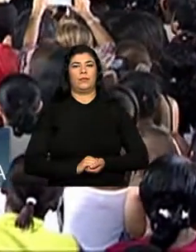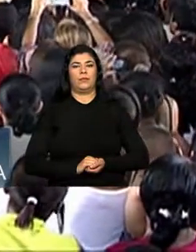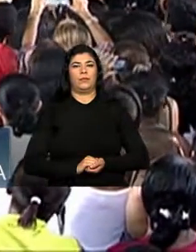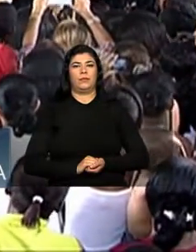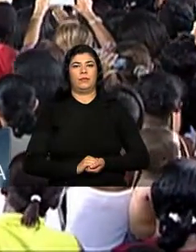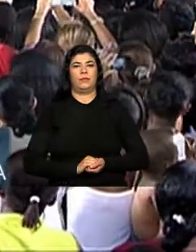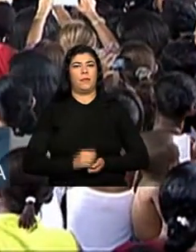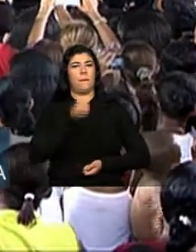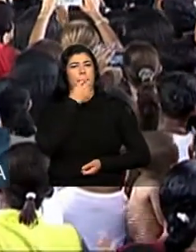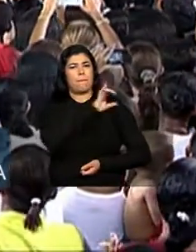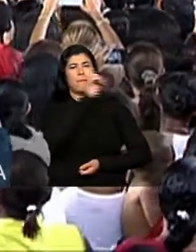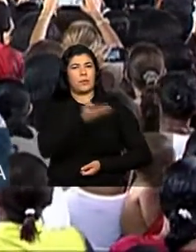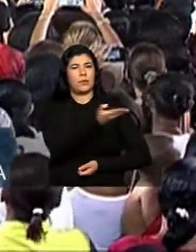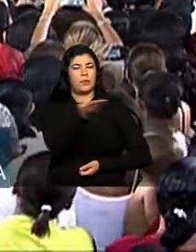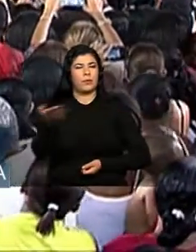Bom dia.